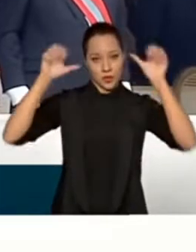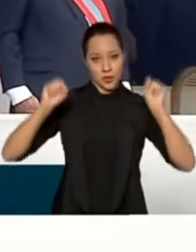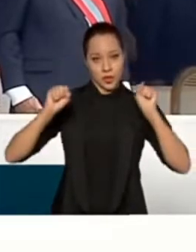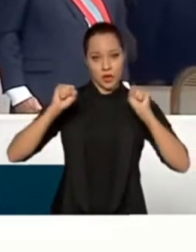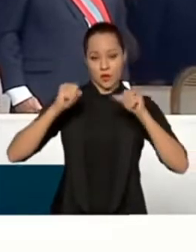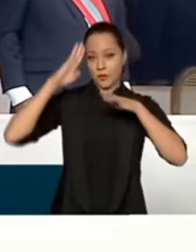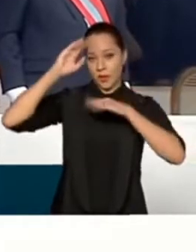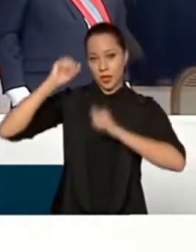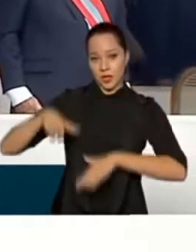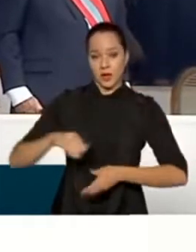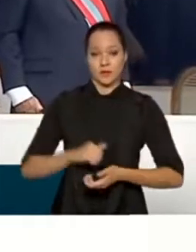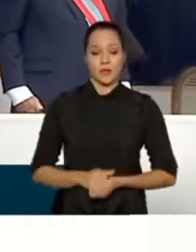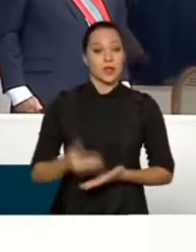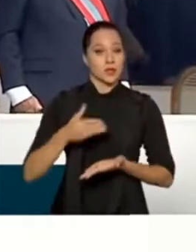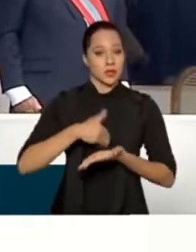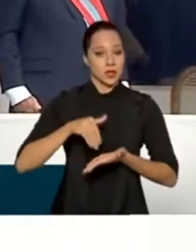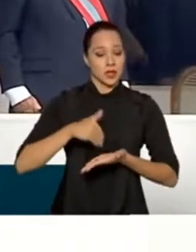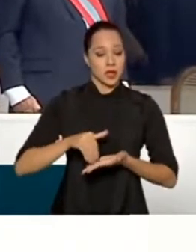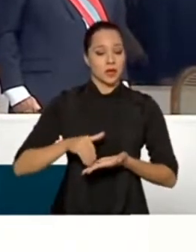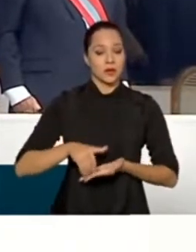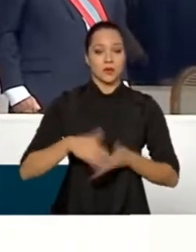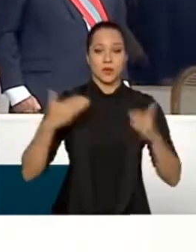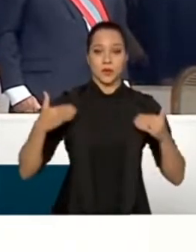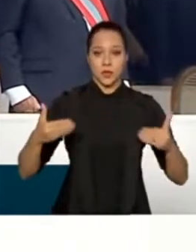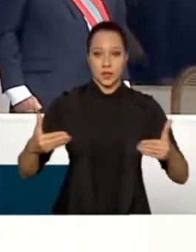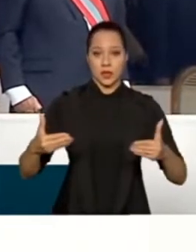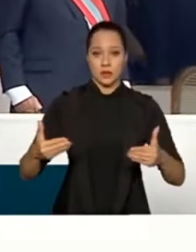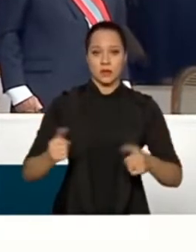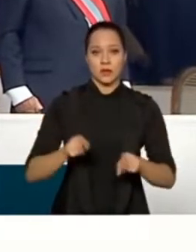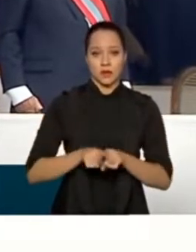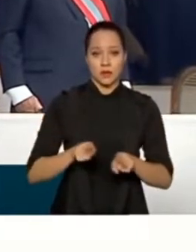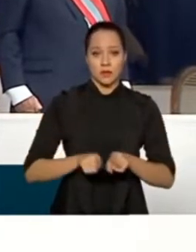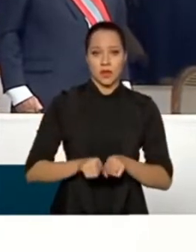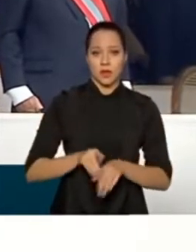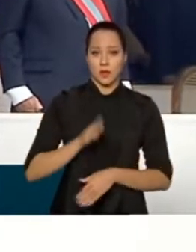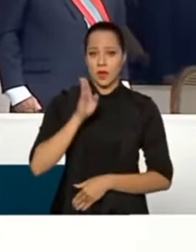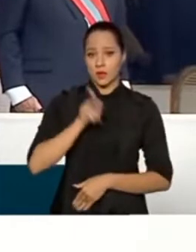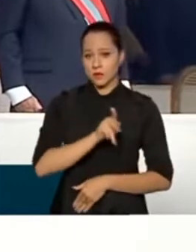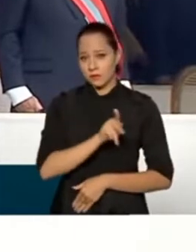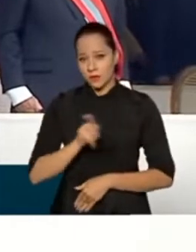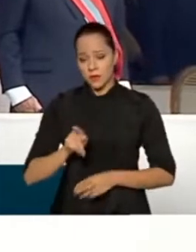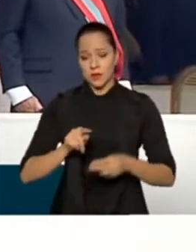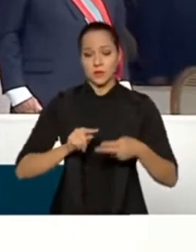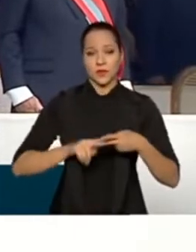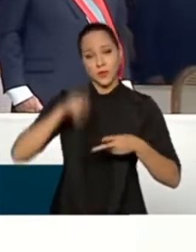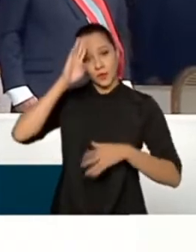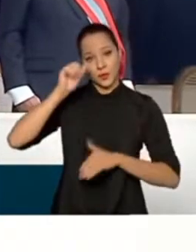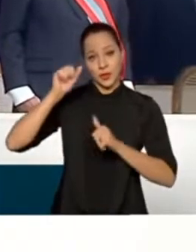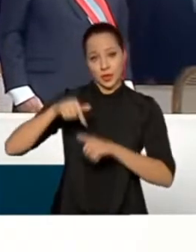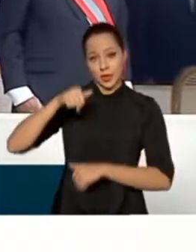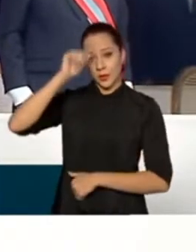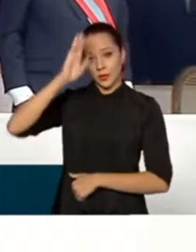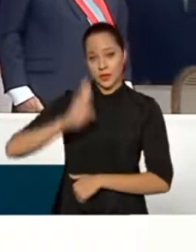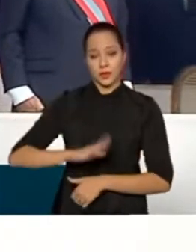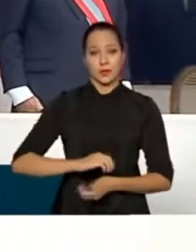dos secretários dos ministérios, do arcebispo do Ordinário Militar do